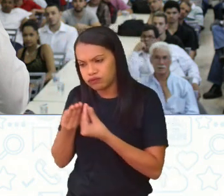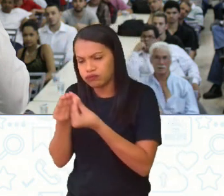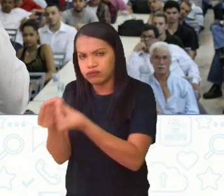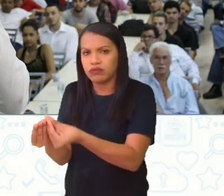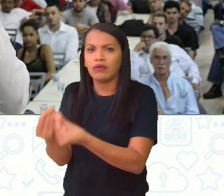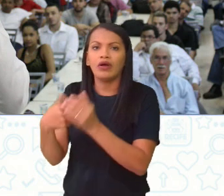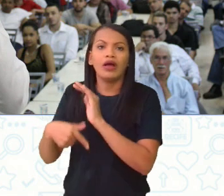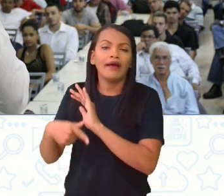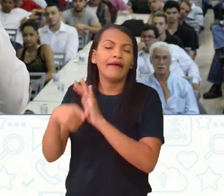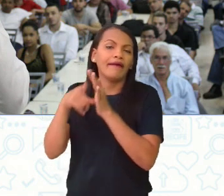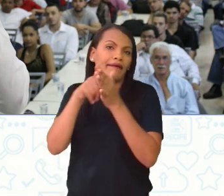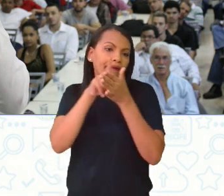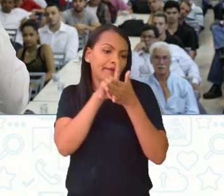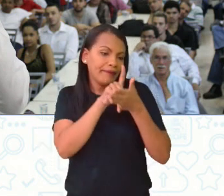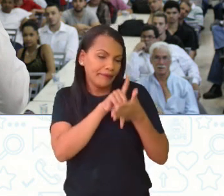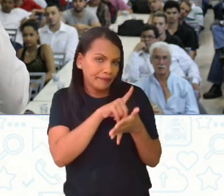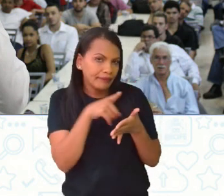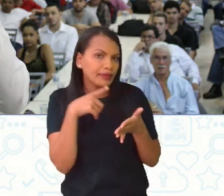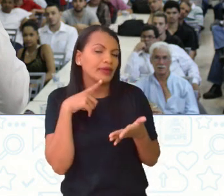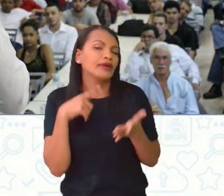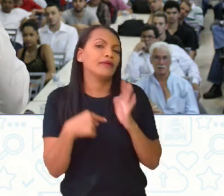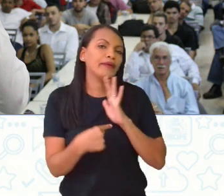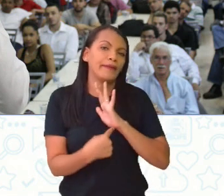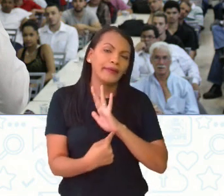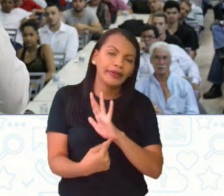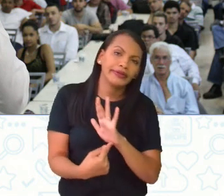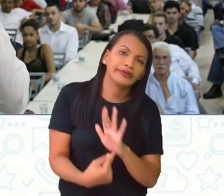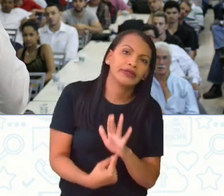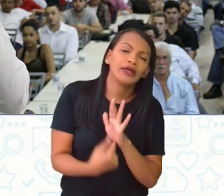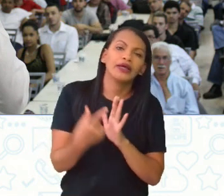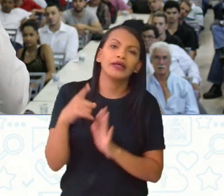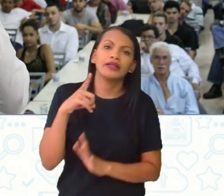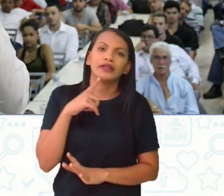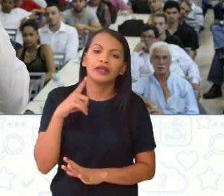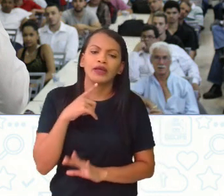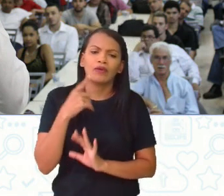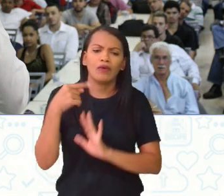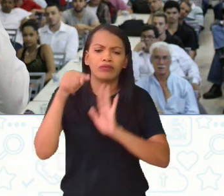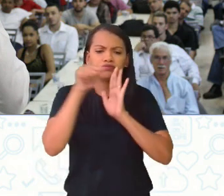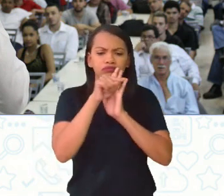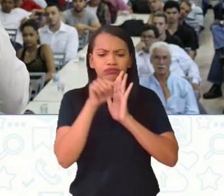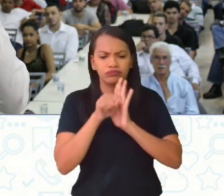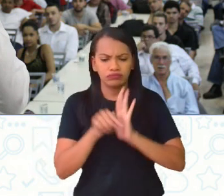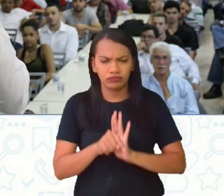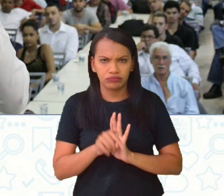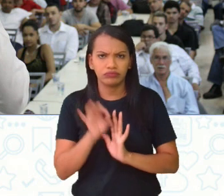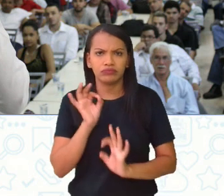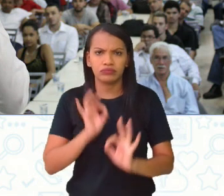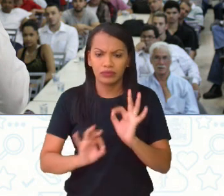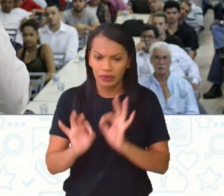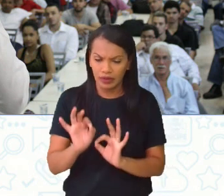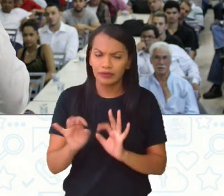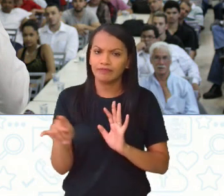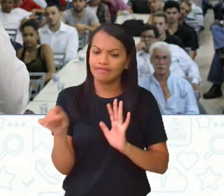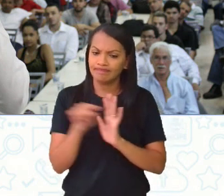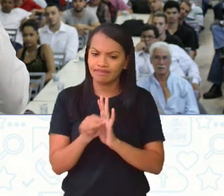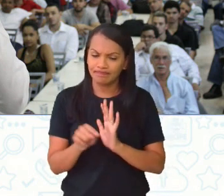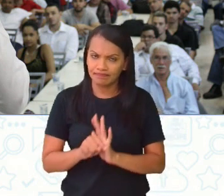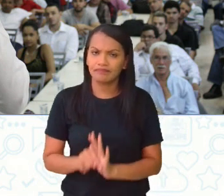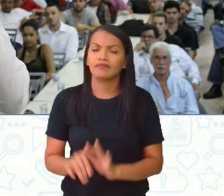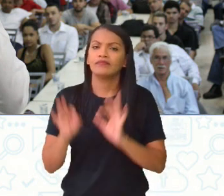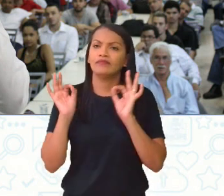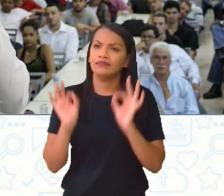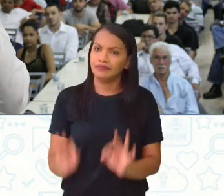dessa premiação, né, há uma apresentação, há uma programação organizada. Há uma